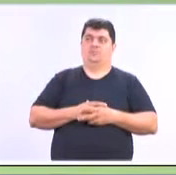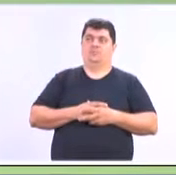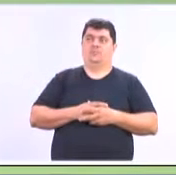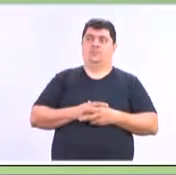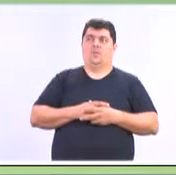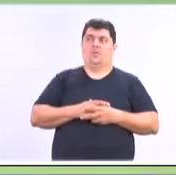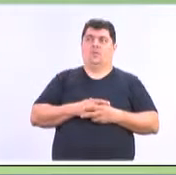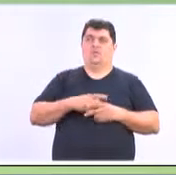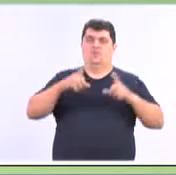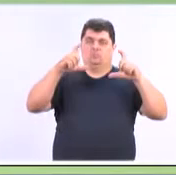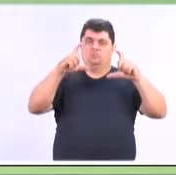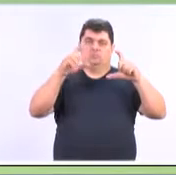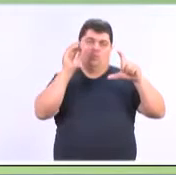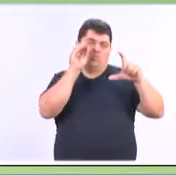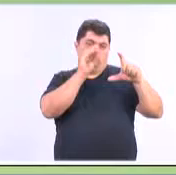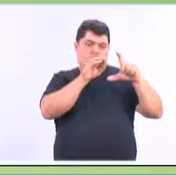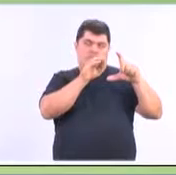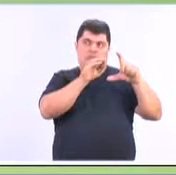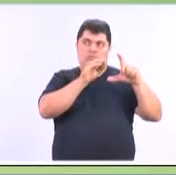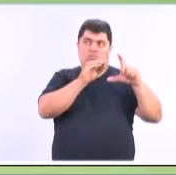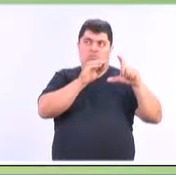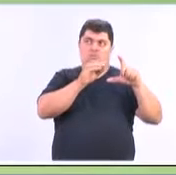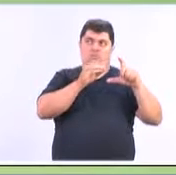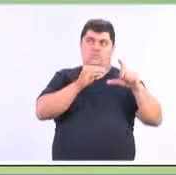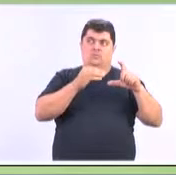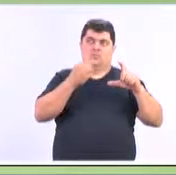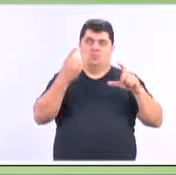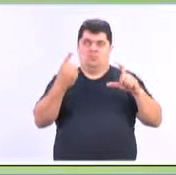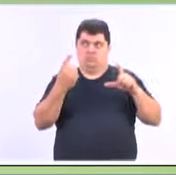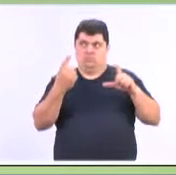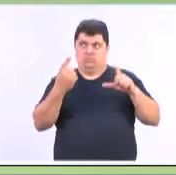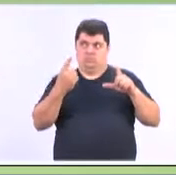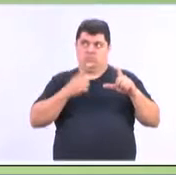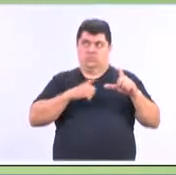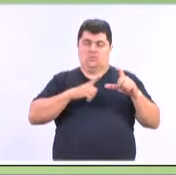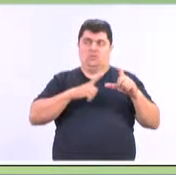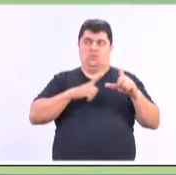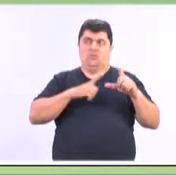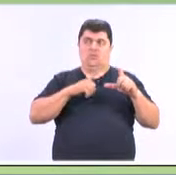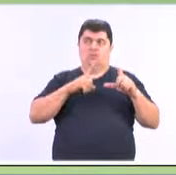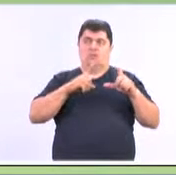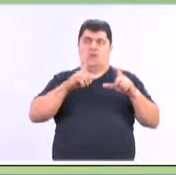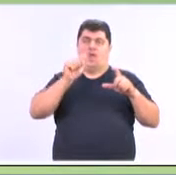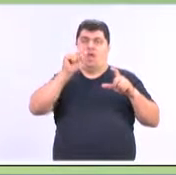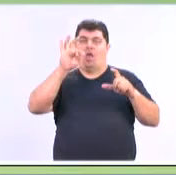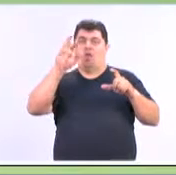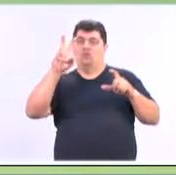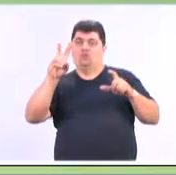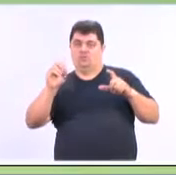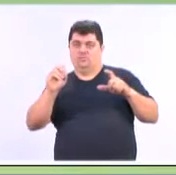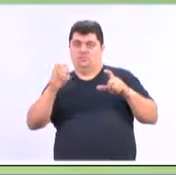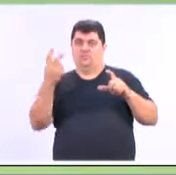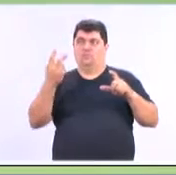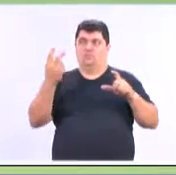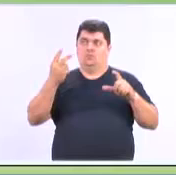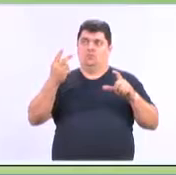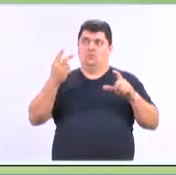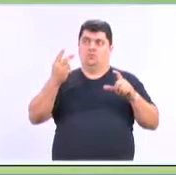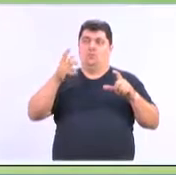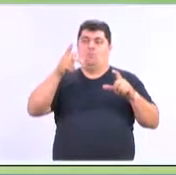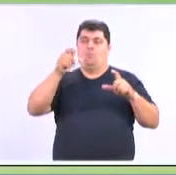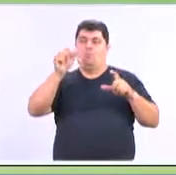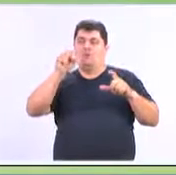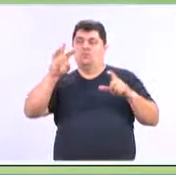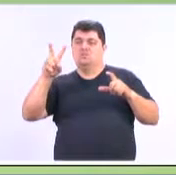seguinte: preencha os parênteses com 1 para a definição de ativo, 2 para a definição